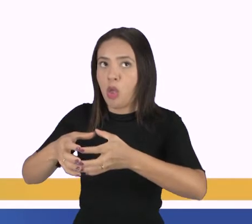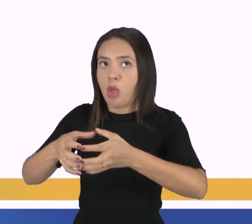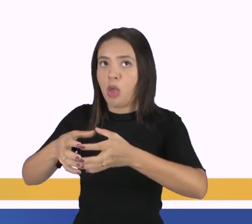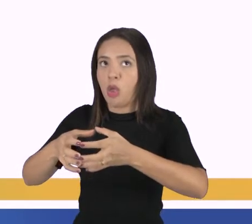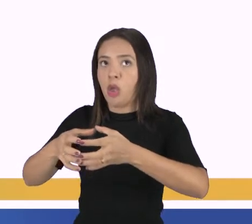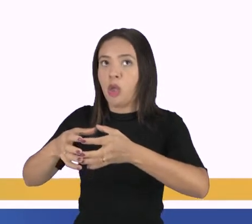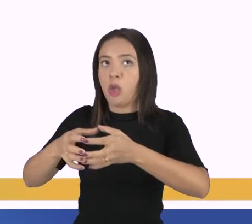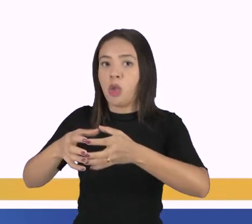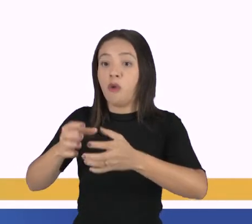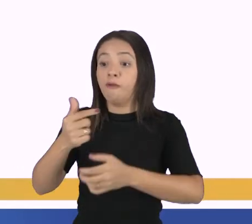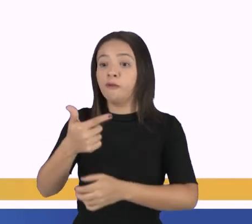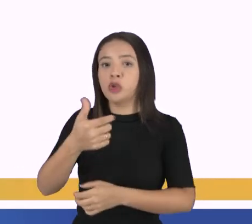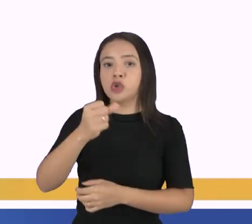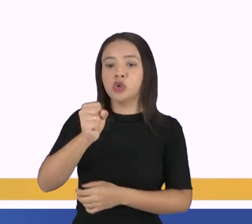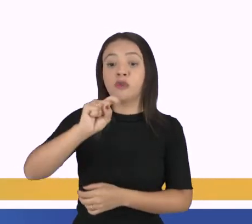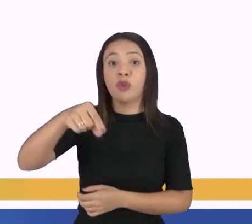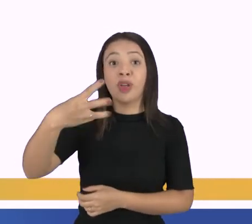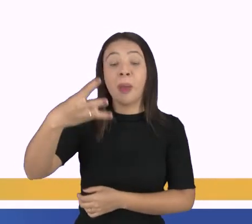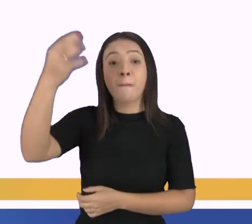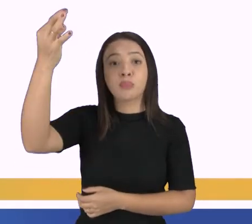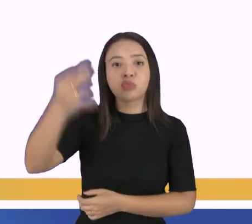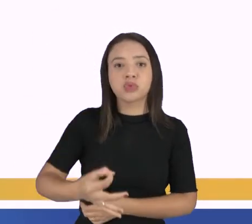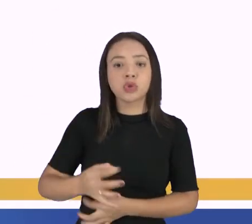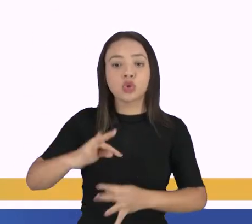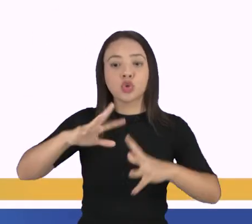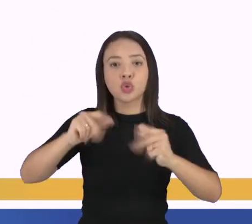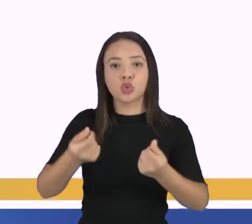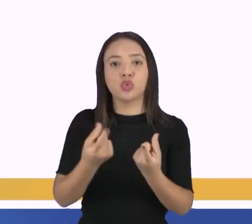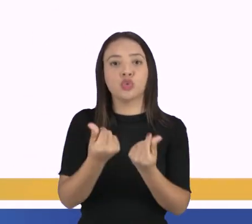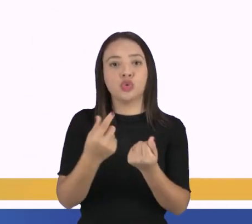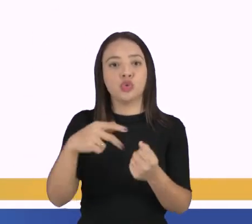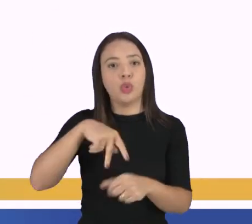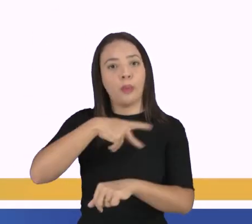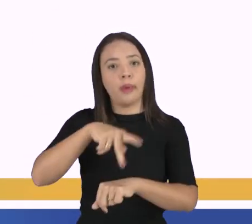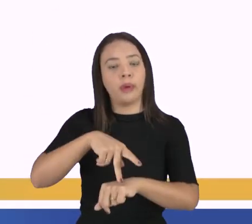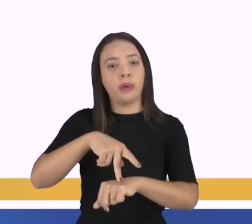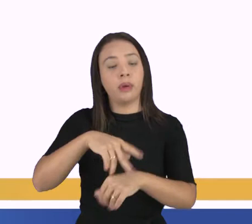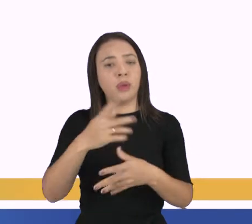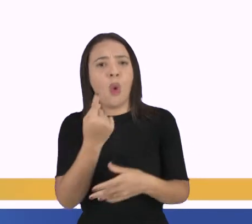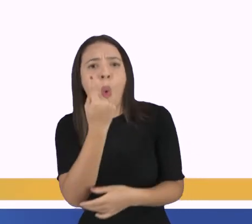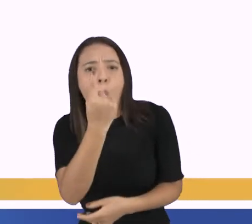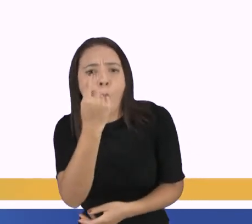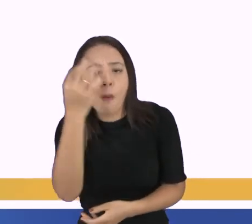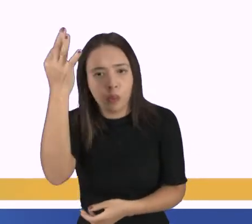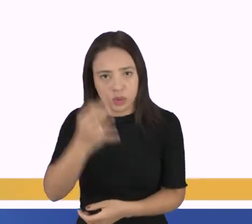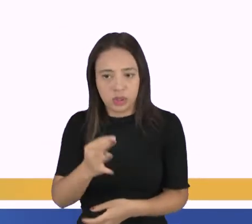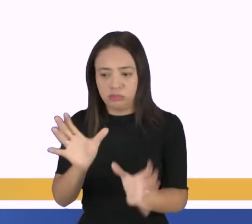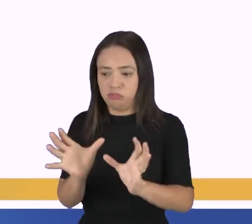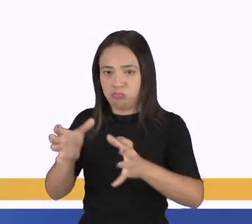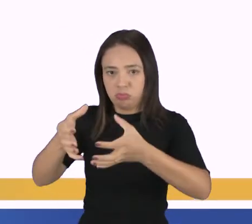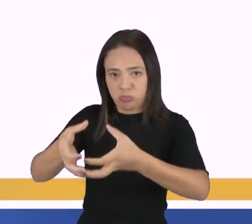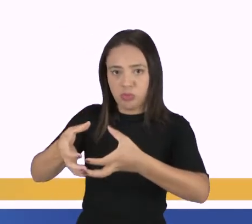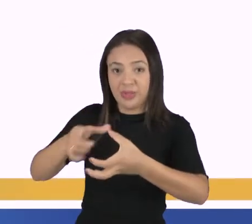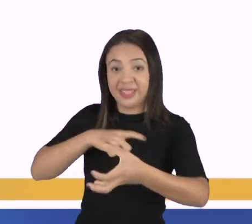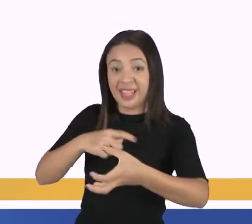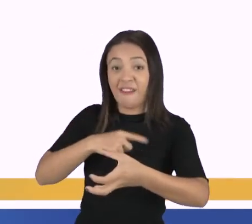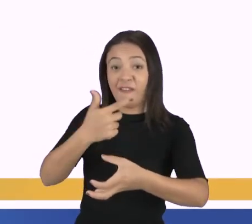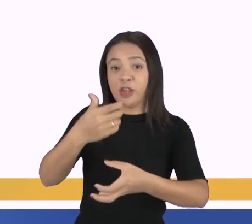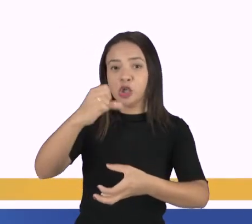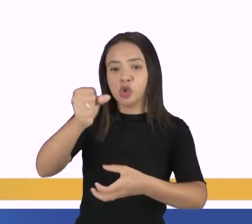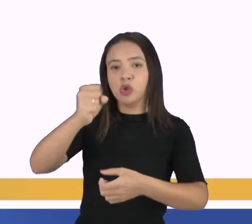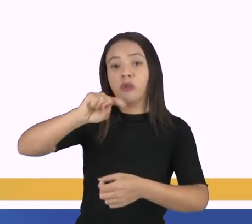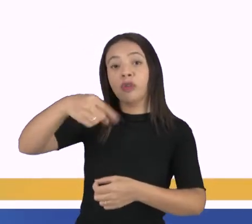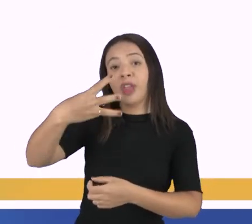28,3% das riquezas do país. Então, quer dizer que 1% da população concentra 28,3% das riquezas do